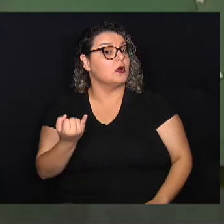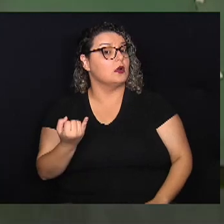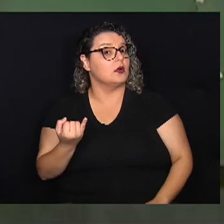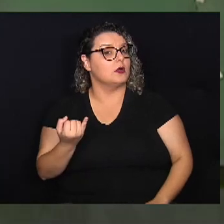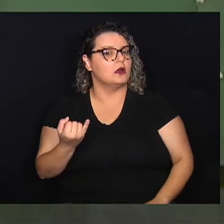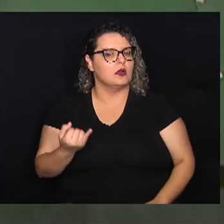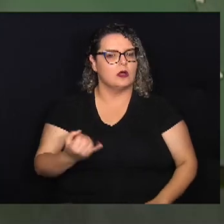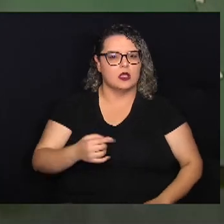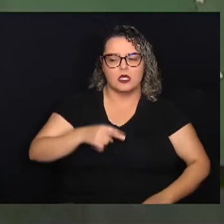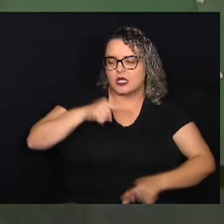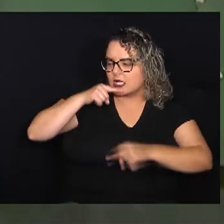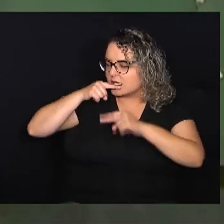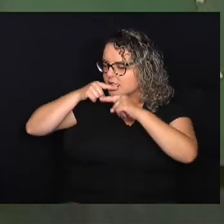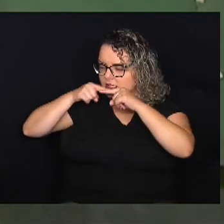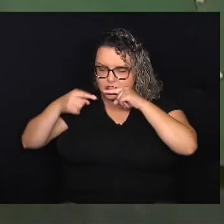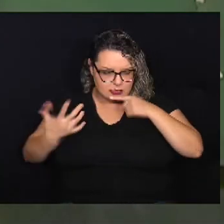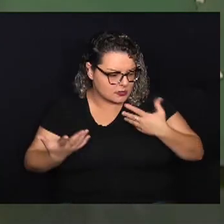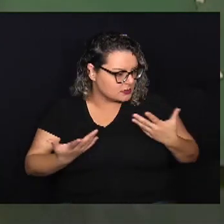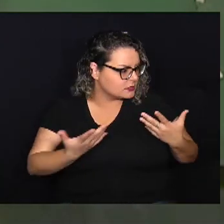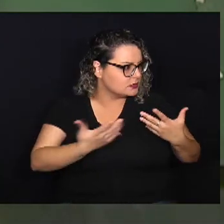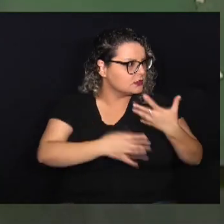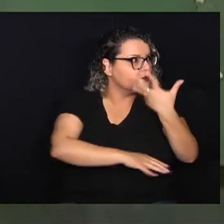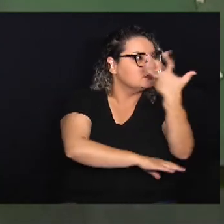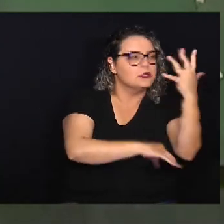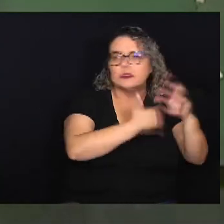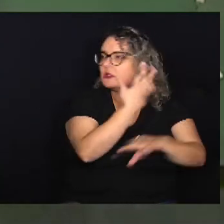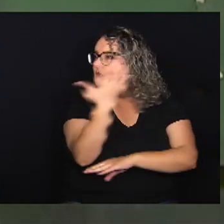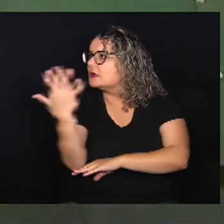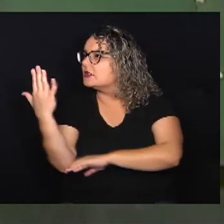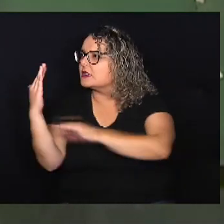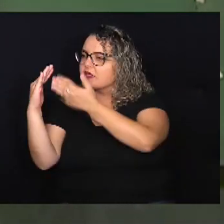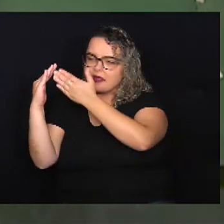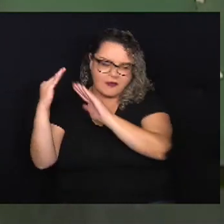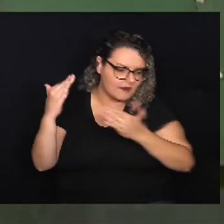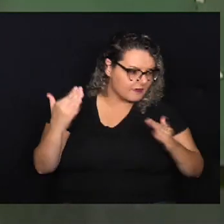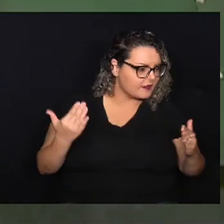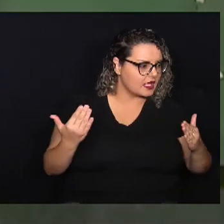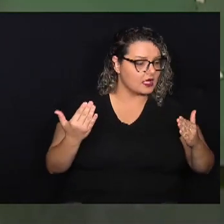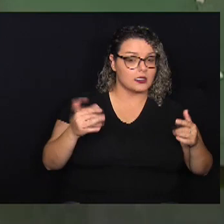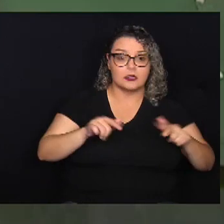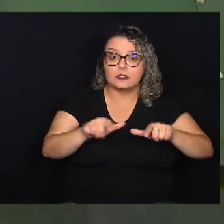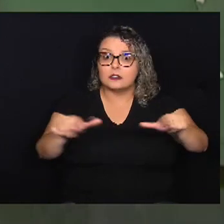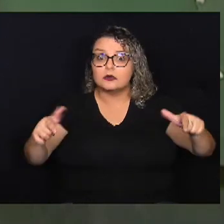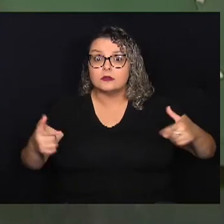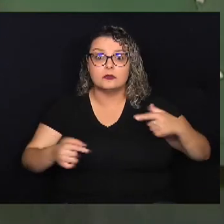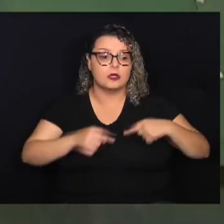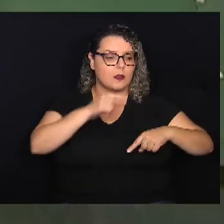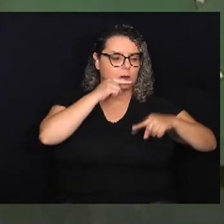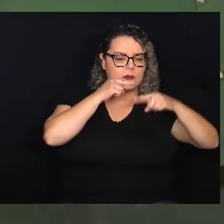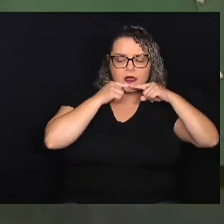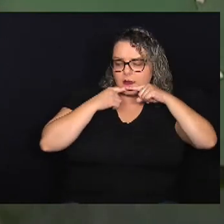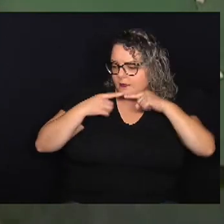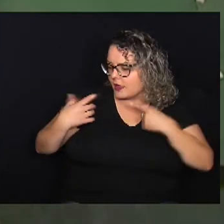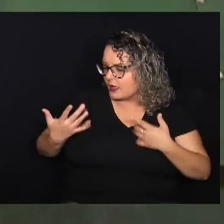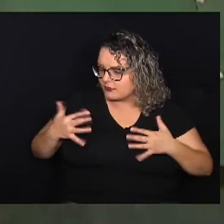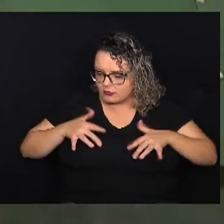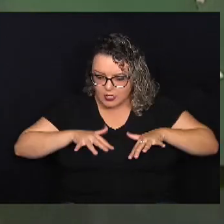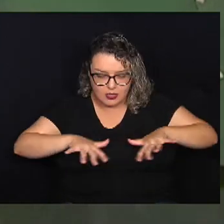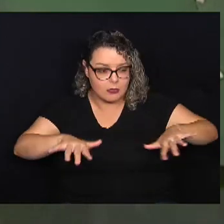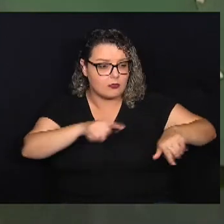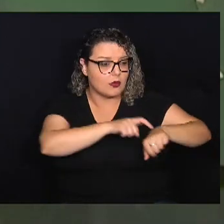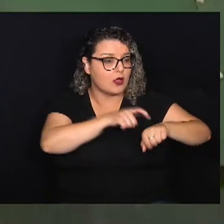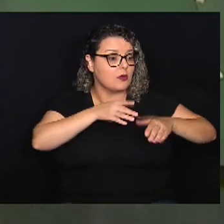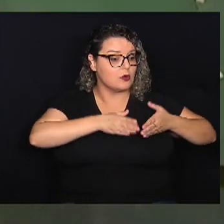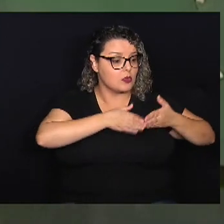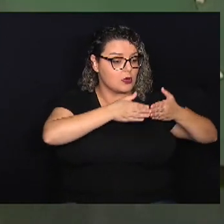quanta semelhança se vê entre ali a favela e a cana. Esses canaviais de todos os tempos, de épocas todas, de navios